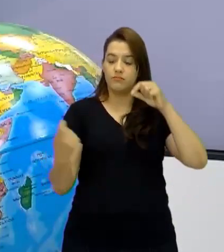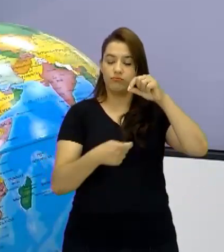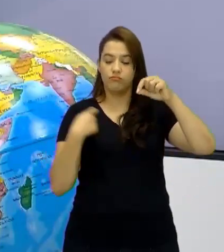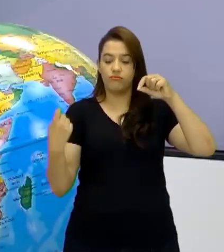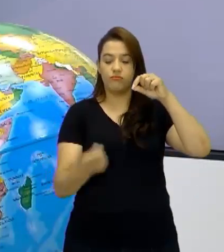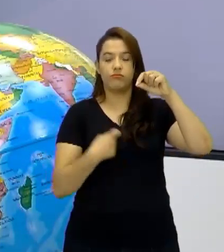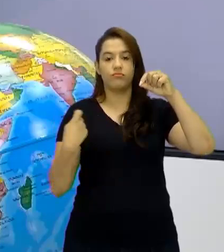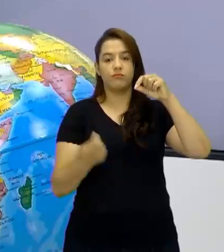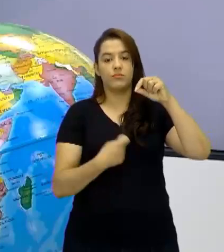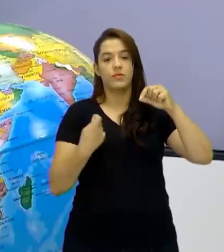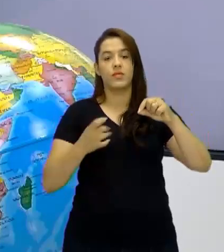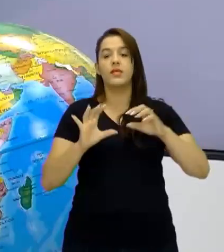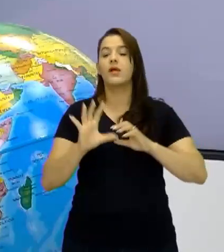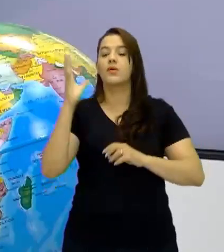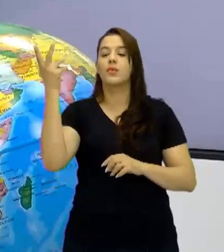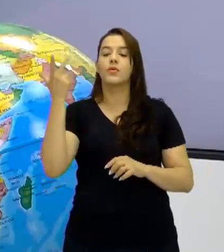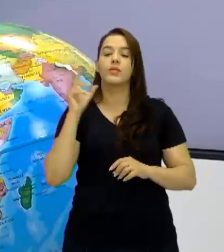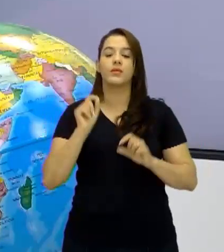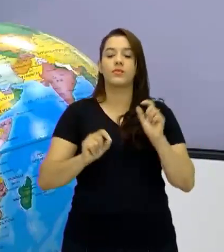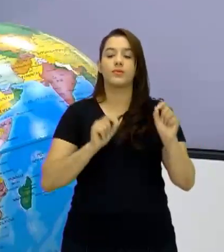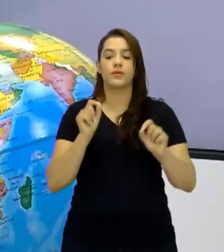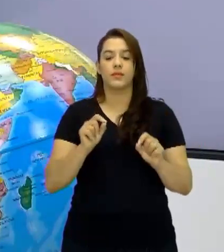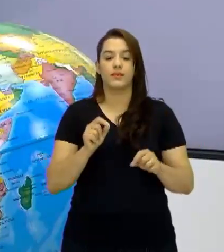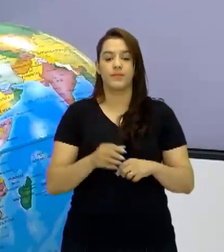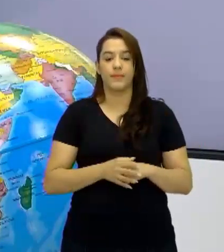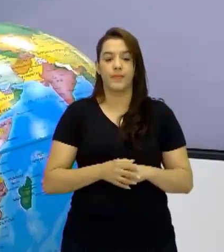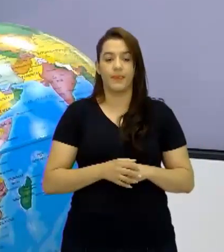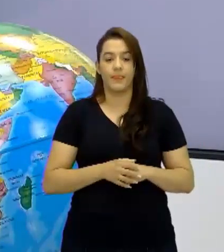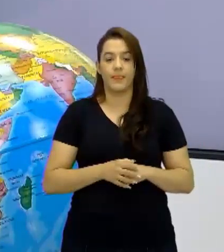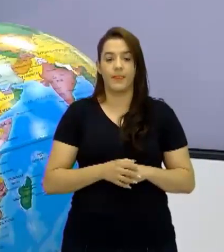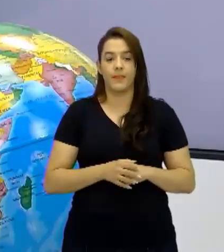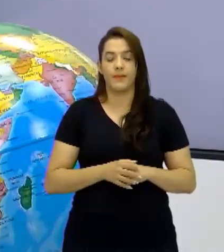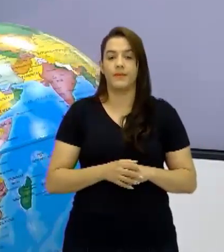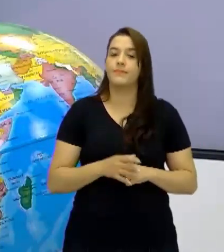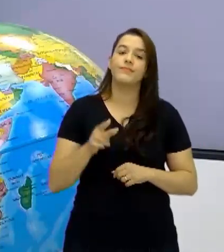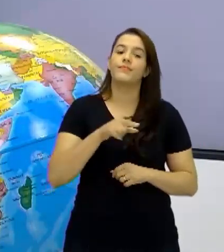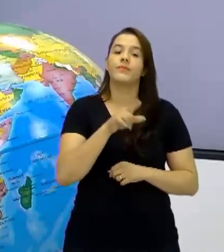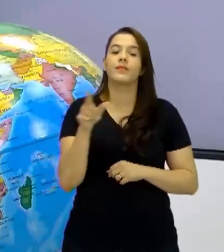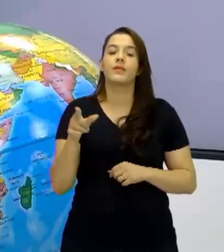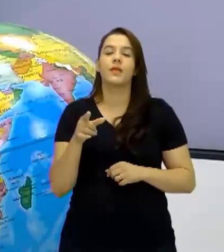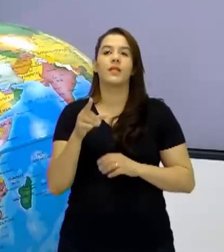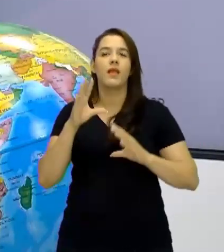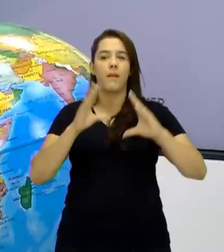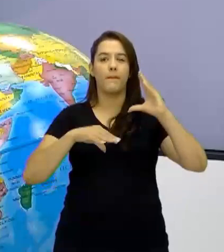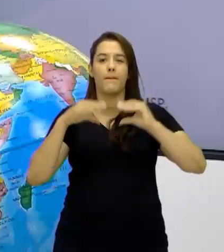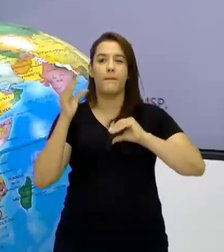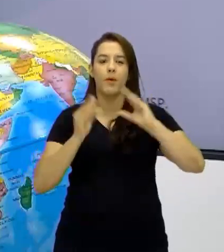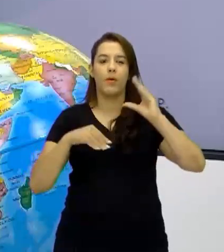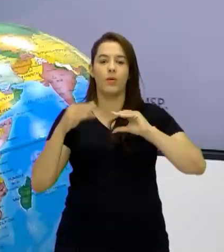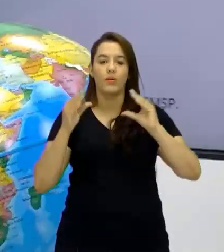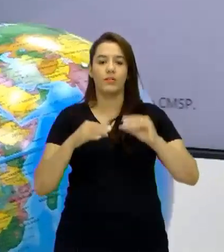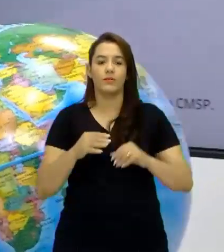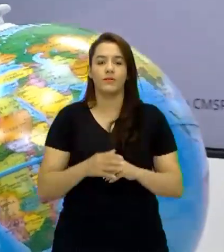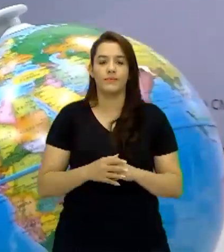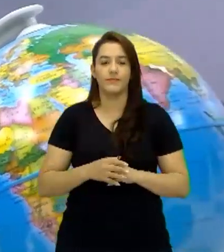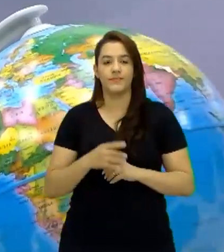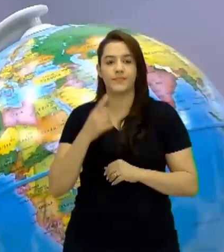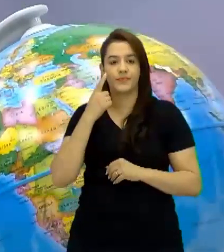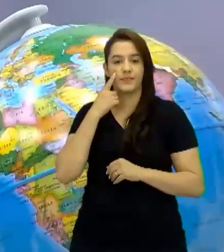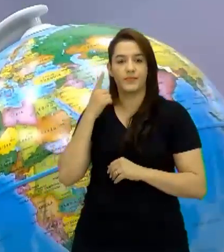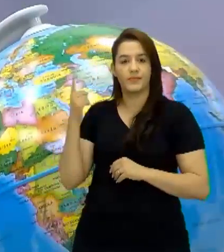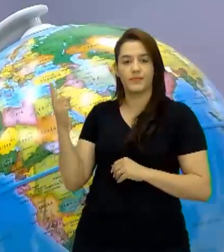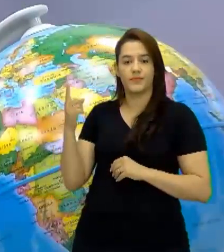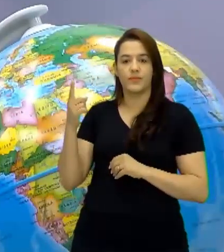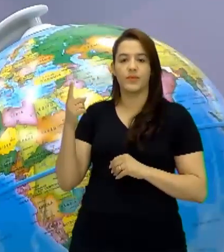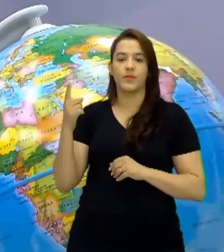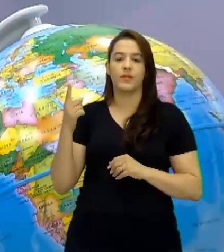o que acontece se o material for realmente um pouco viscoso ali? Olha, haverá uma